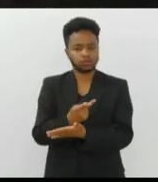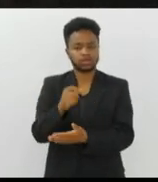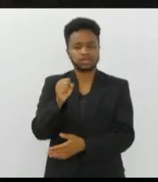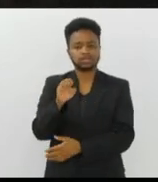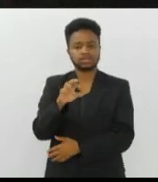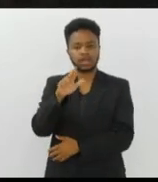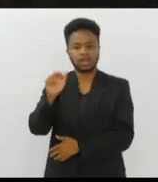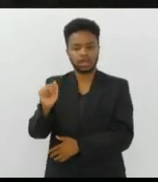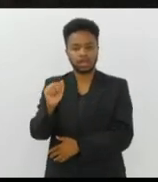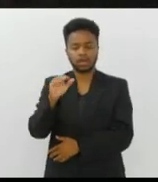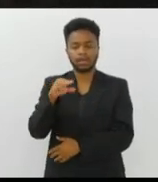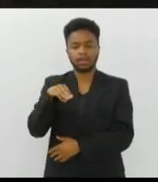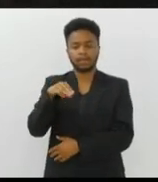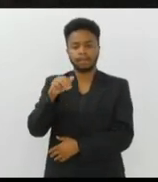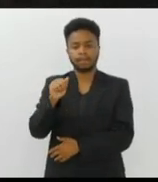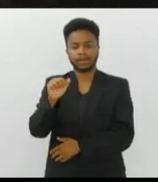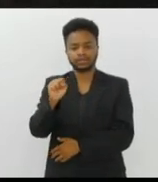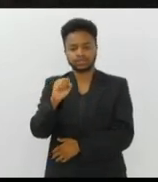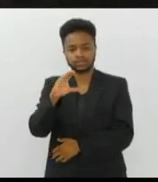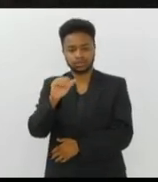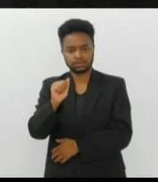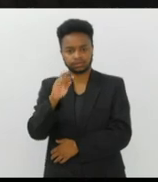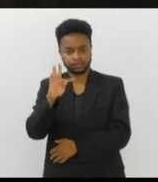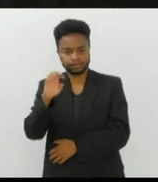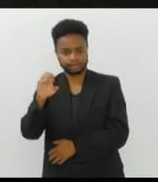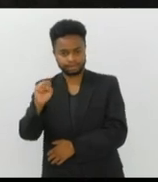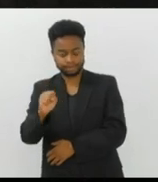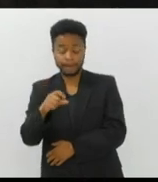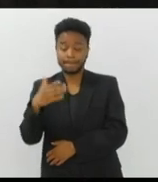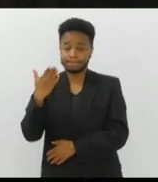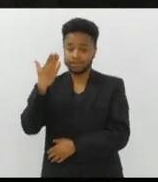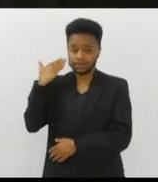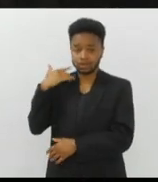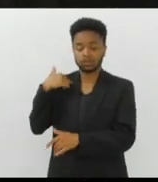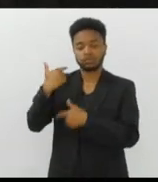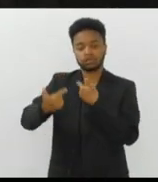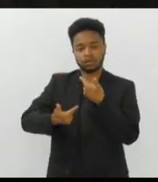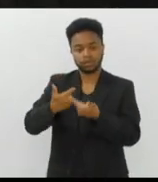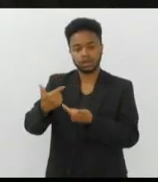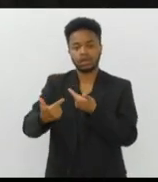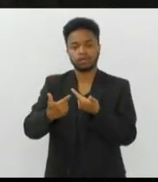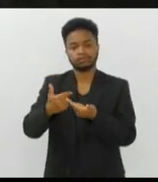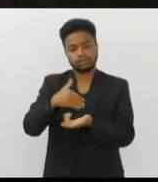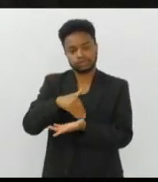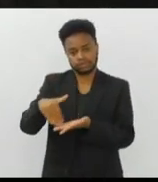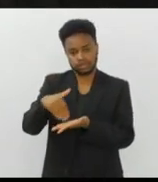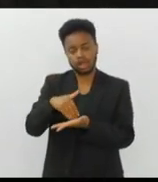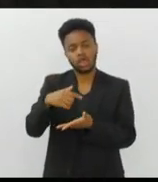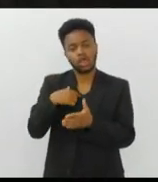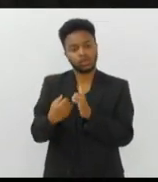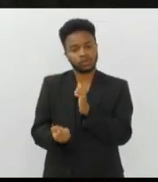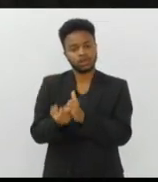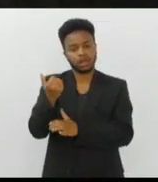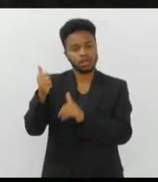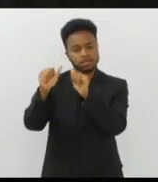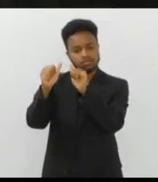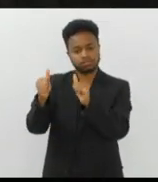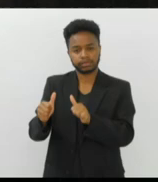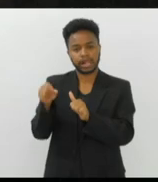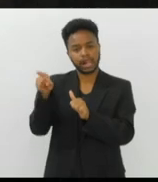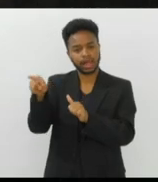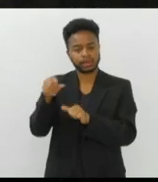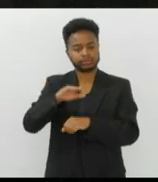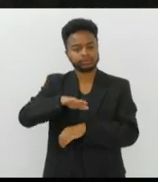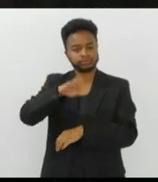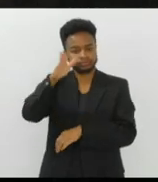Mascates. Quando fui secretário, eu criei uma unidade, um monumento natural da Serra dos Mascates, né, que